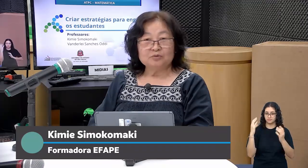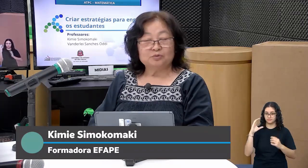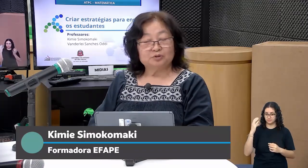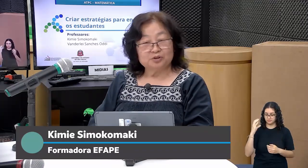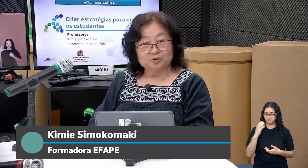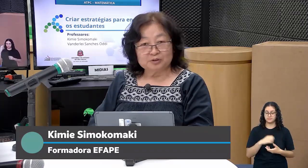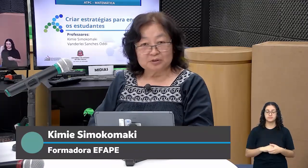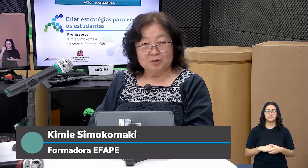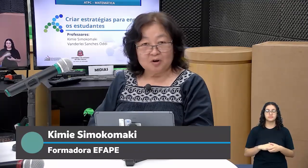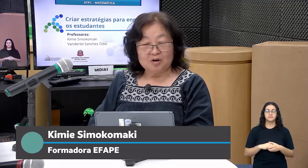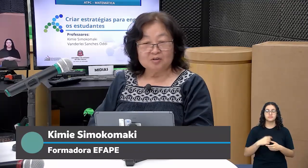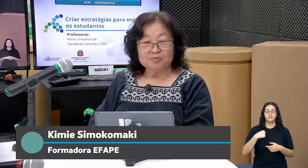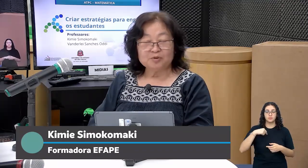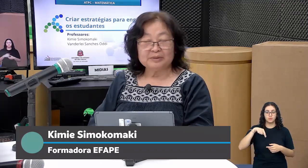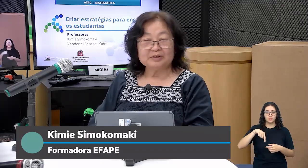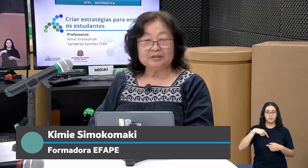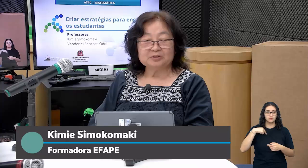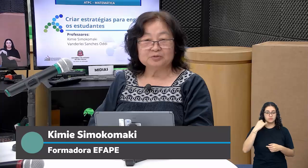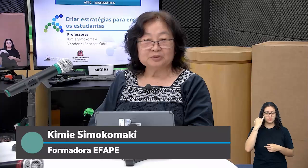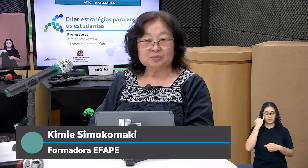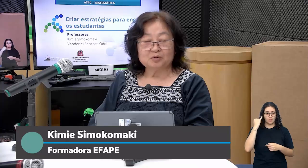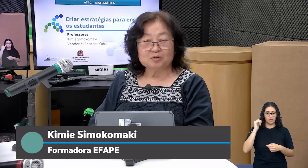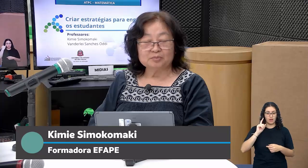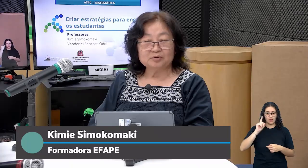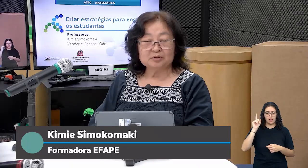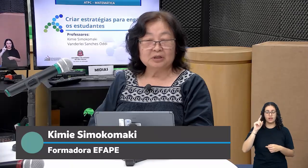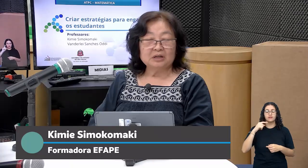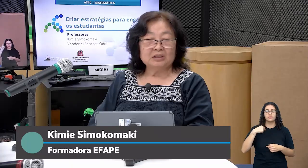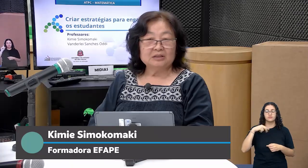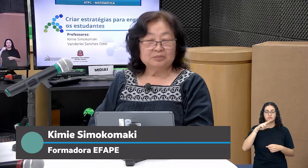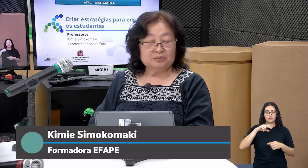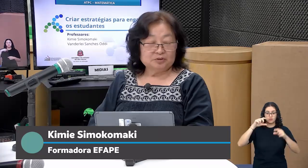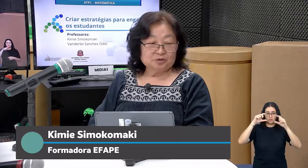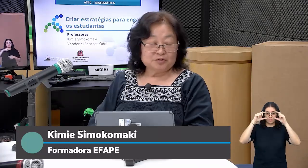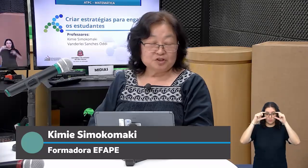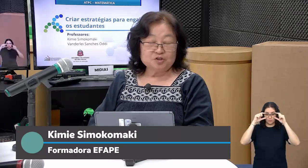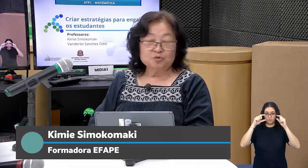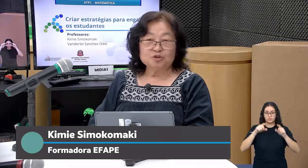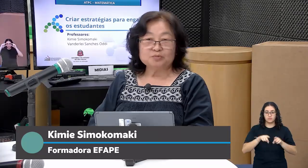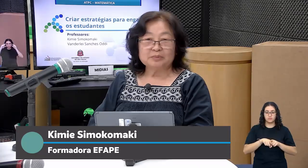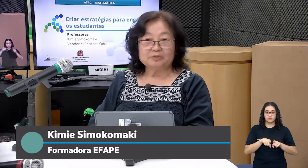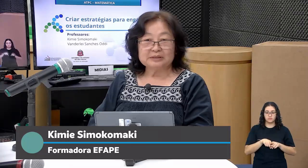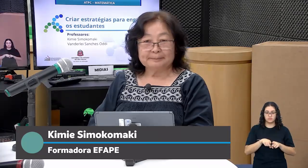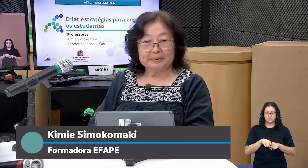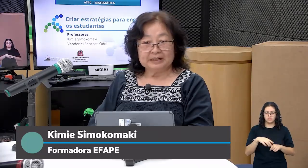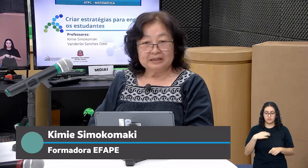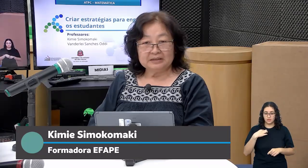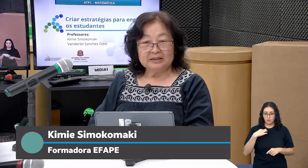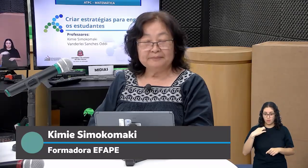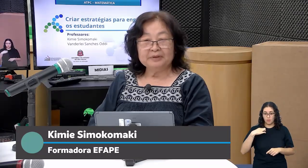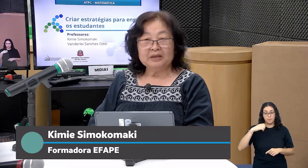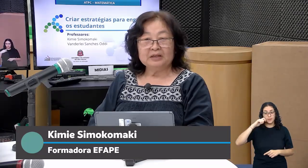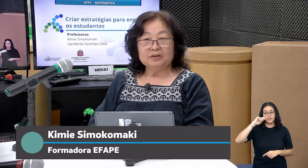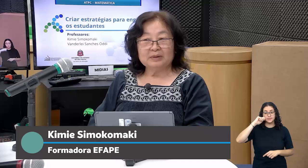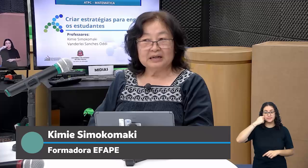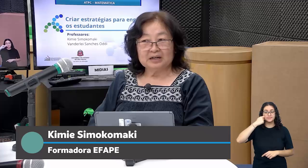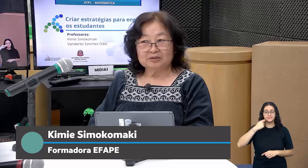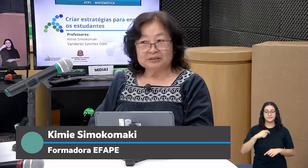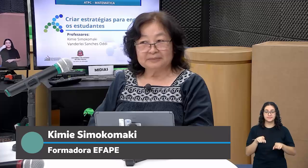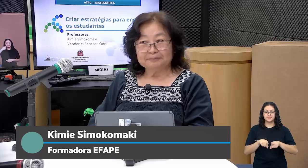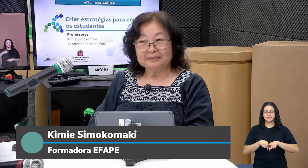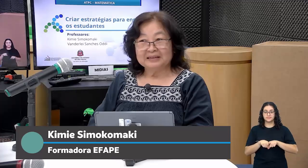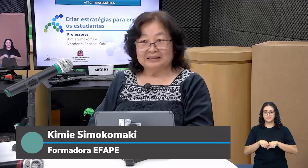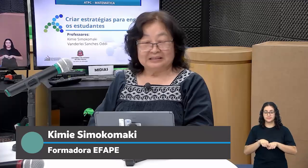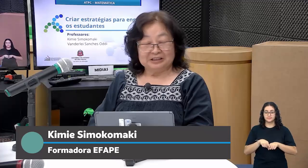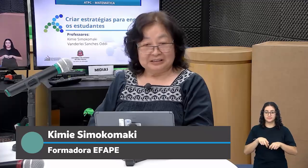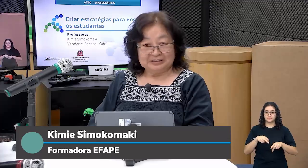oriental, hoje estou usando óculos, meu cabelo na altura do ombro. Estou vestindo hoje uma blusa preta e uma